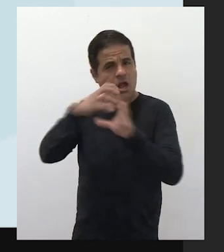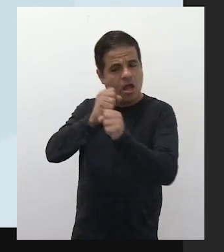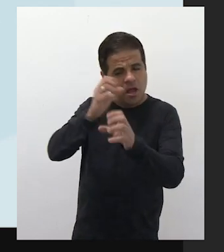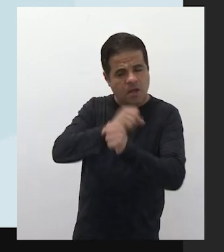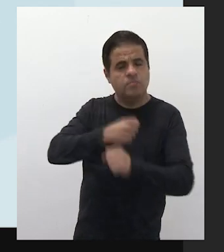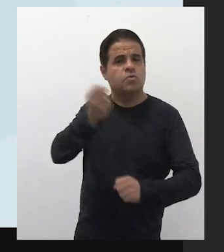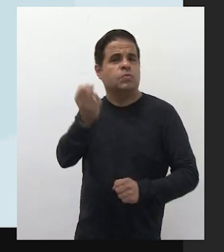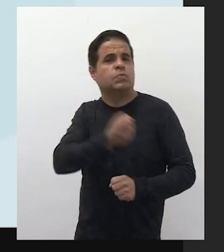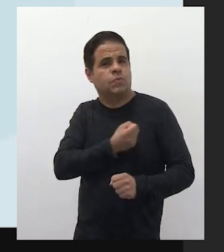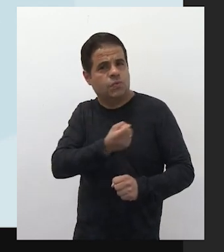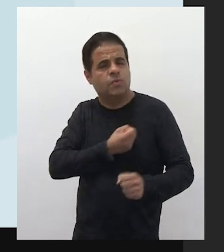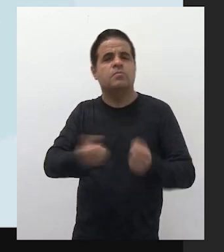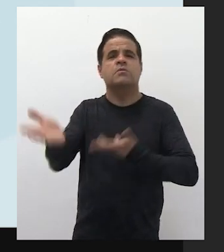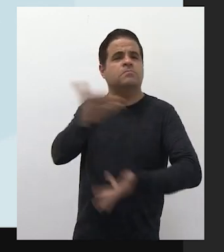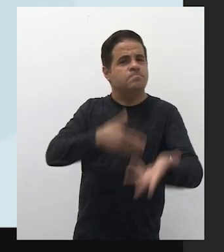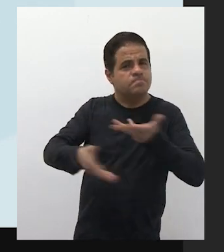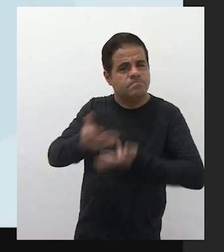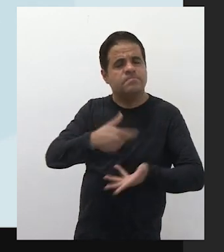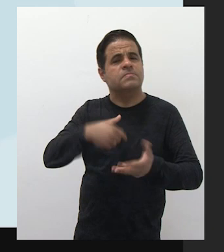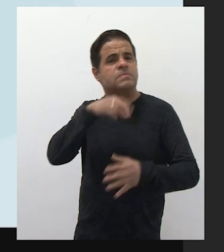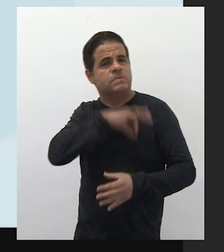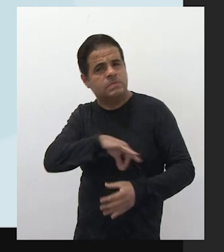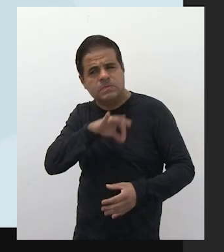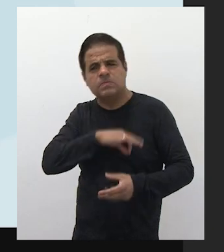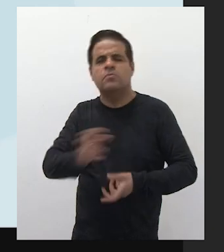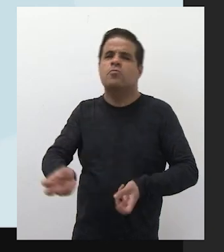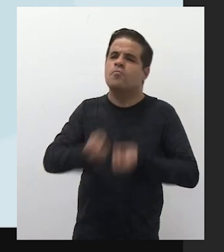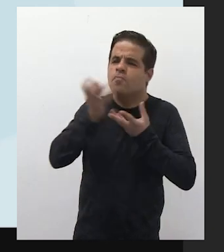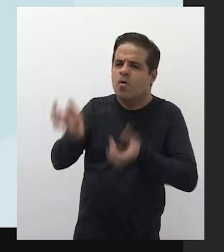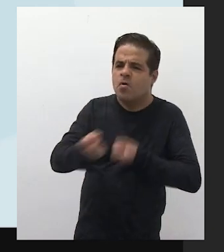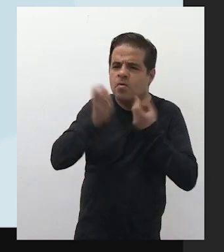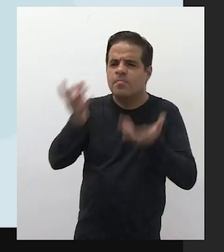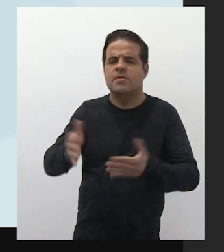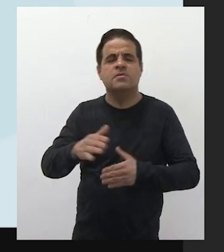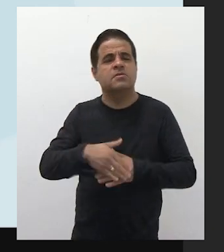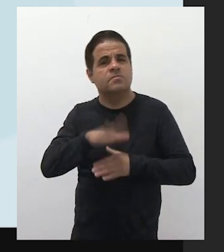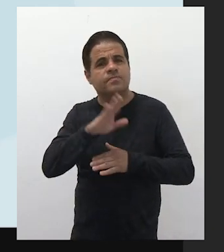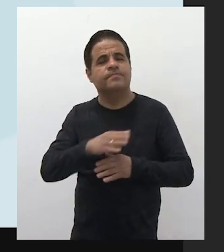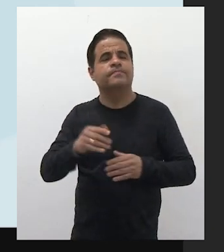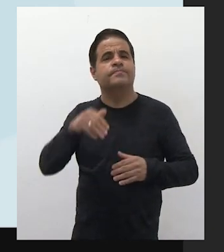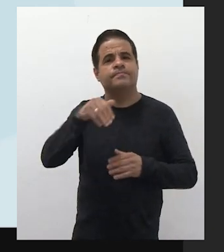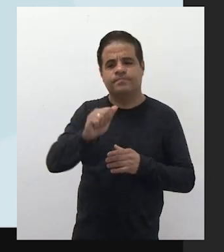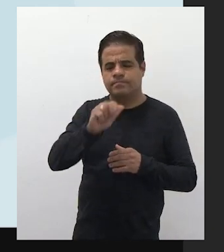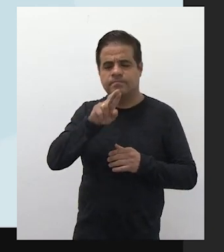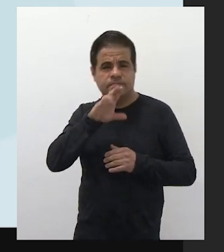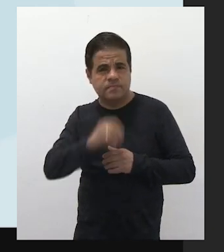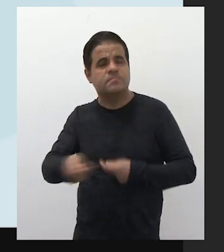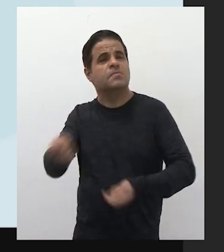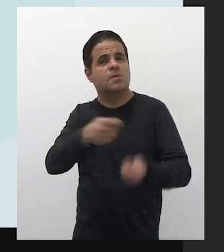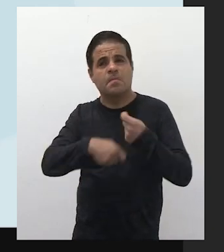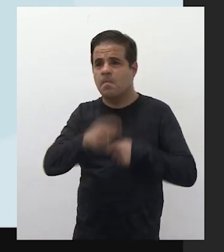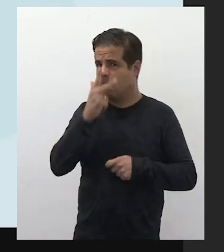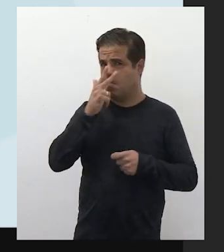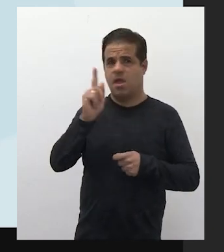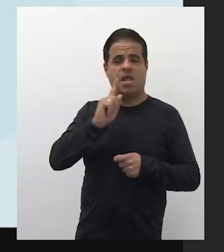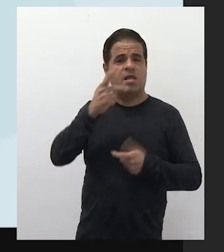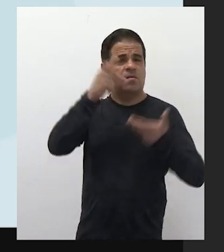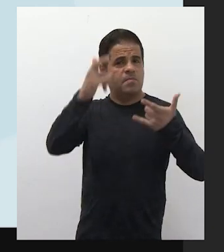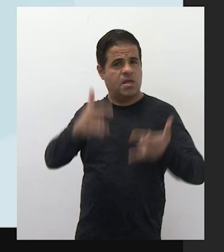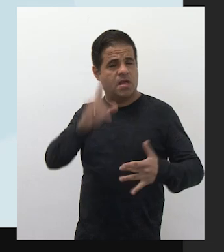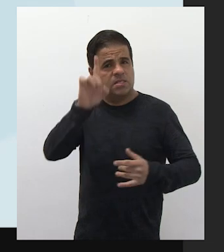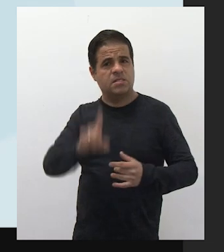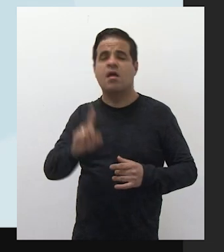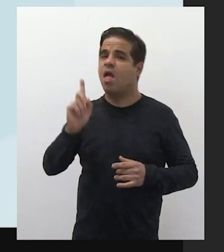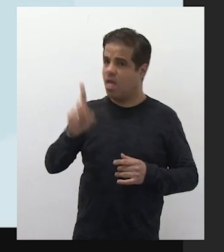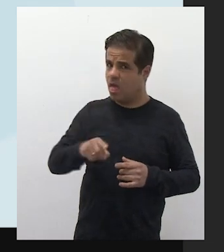são números relacionados à renda, são informações de macroeconomia. Nem parece que a gente está falando do direito, mas